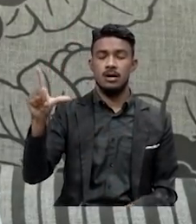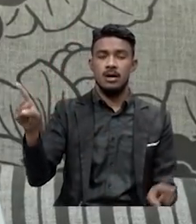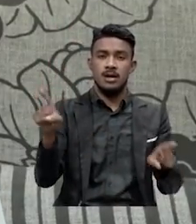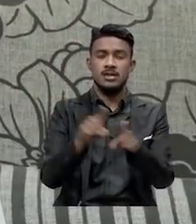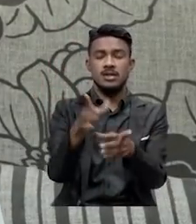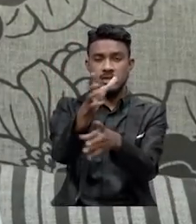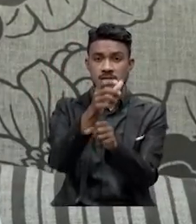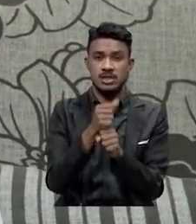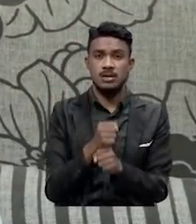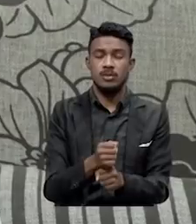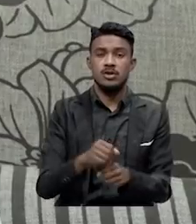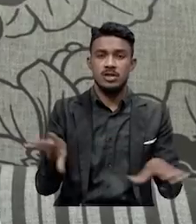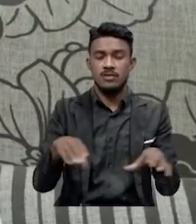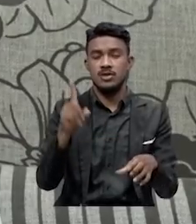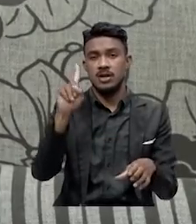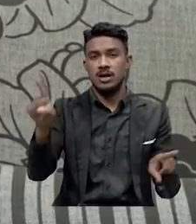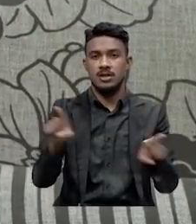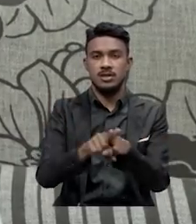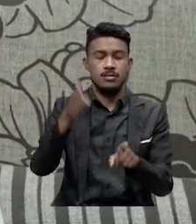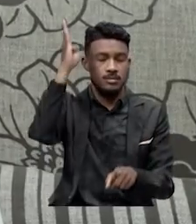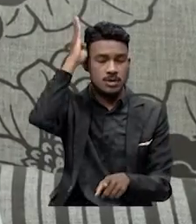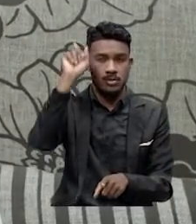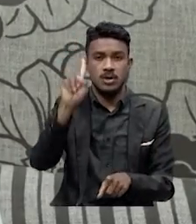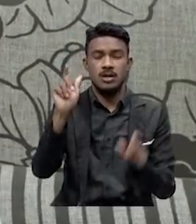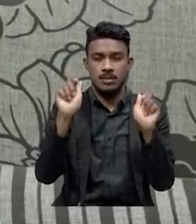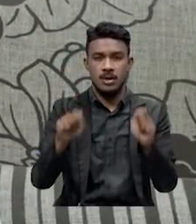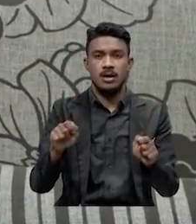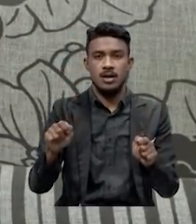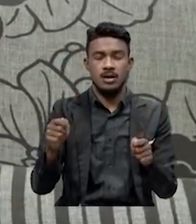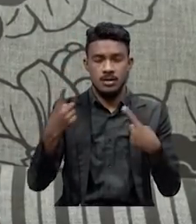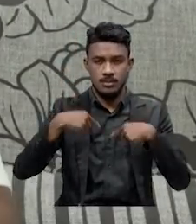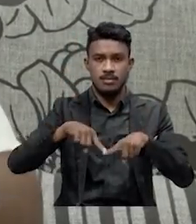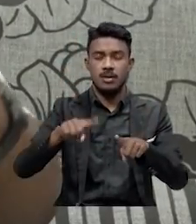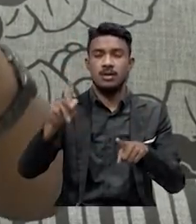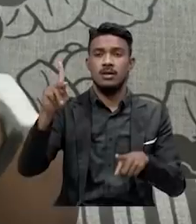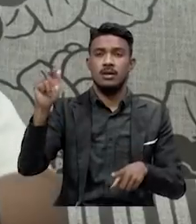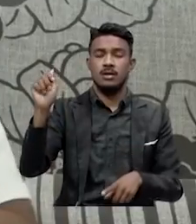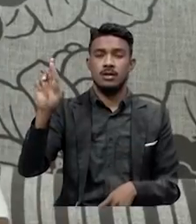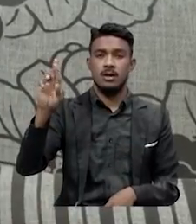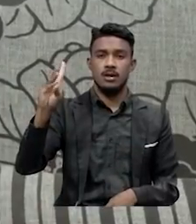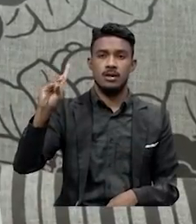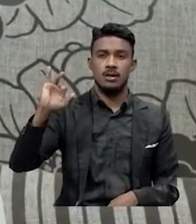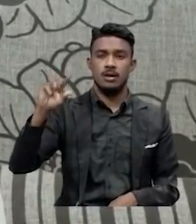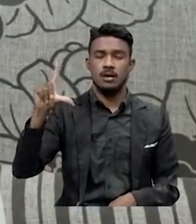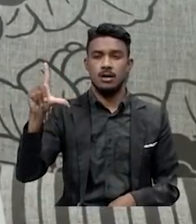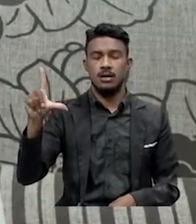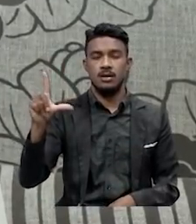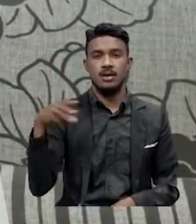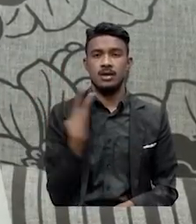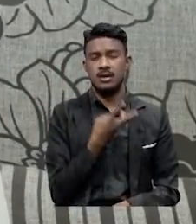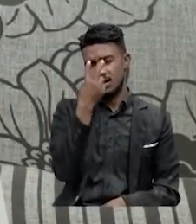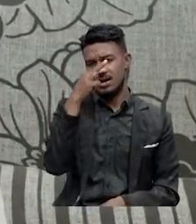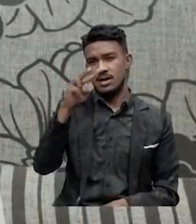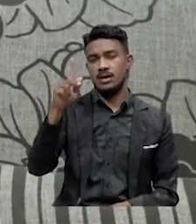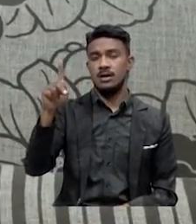arcebispo. O balmos qualquer bispo de bele as bele sa cardeal ne sa. Ya sistem ni tare